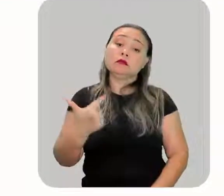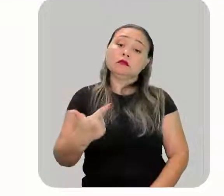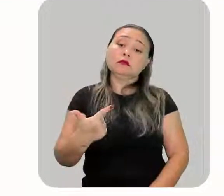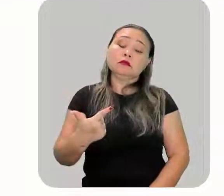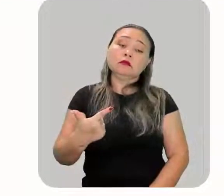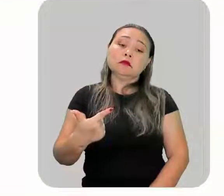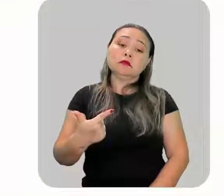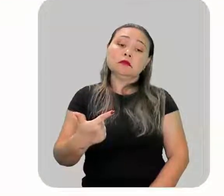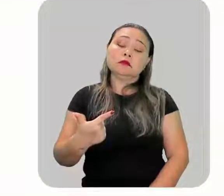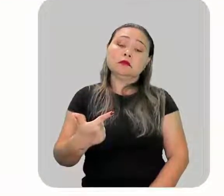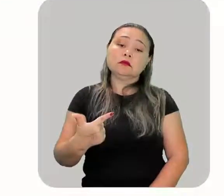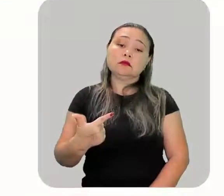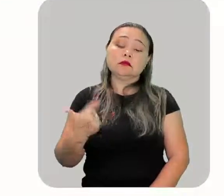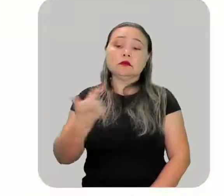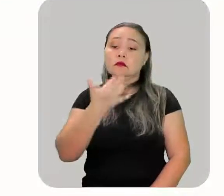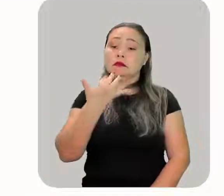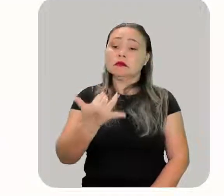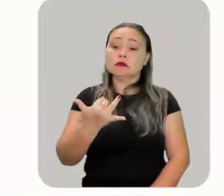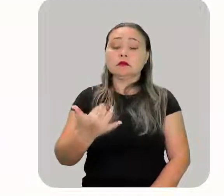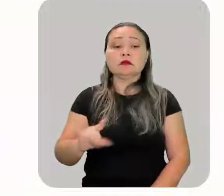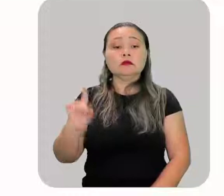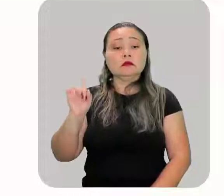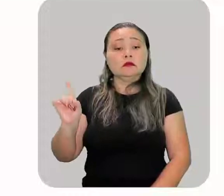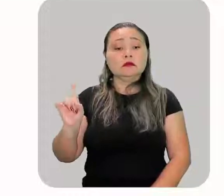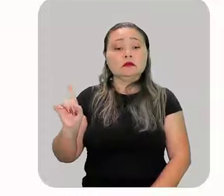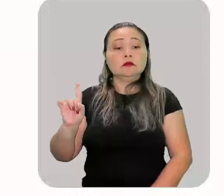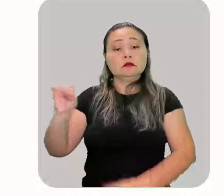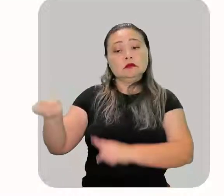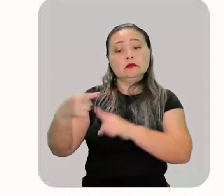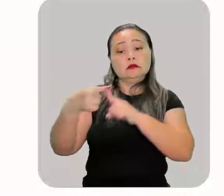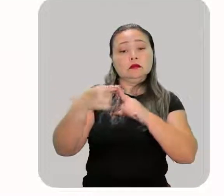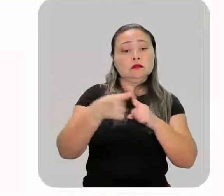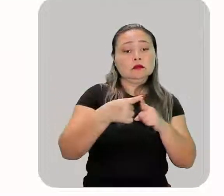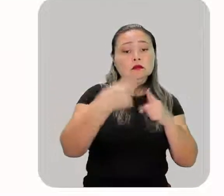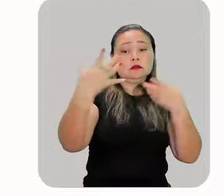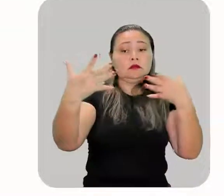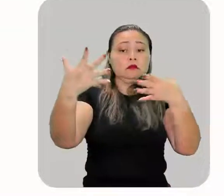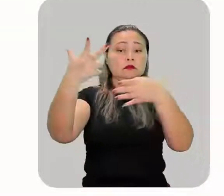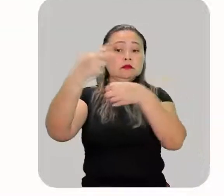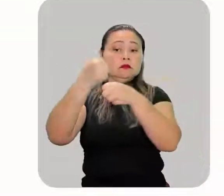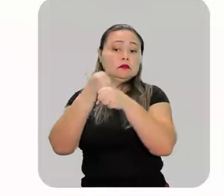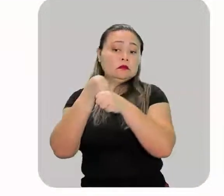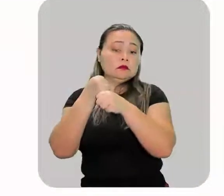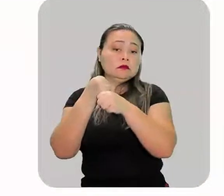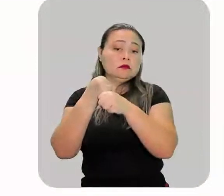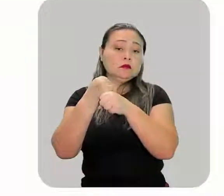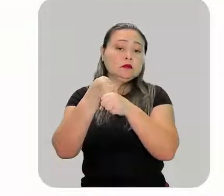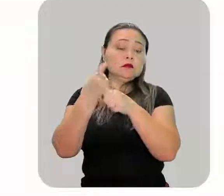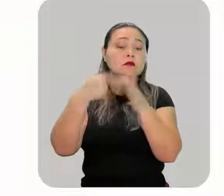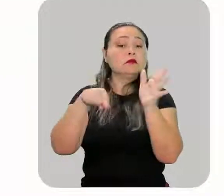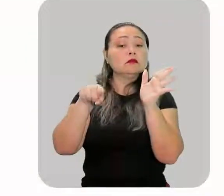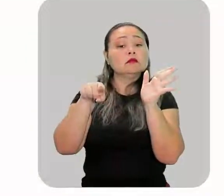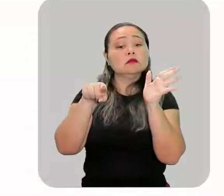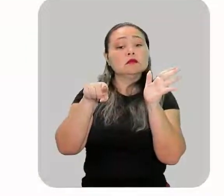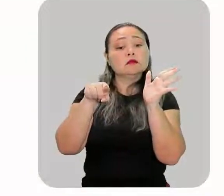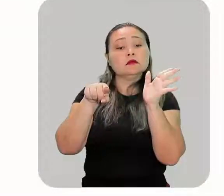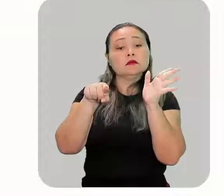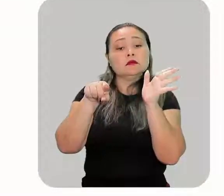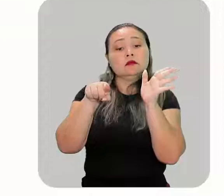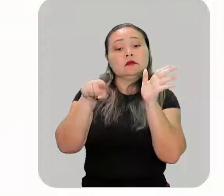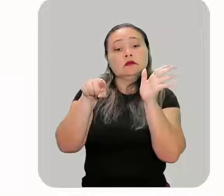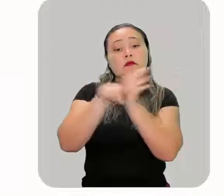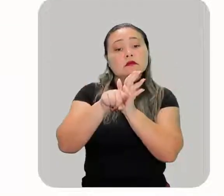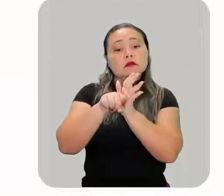2. Vamos lá, outra corzinha, agora aqui, multiplica. E soma. Menos 2 vezes 1.